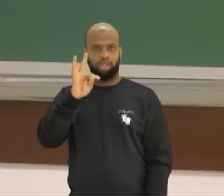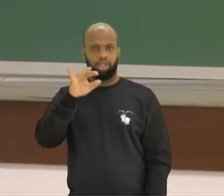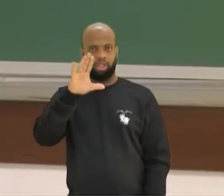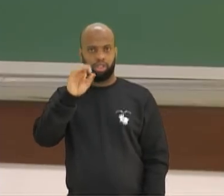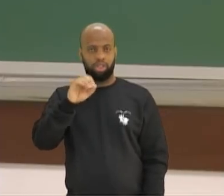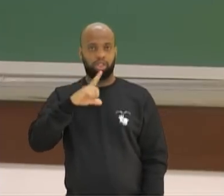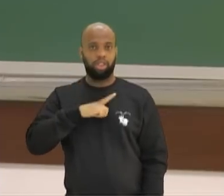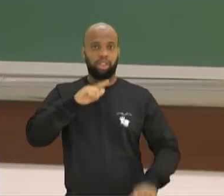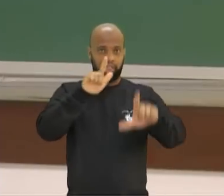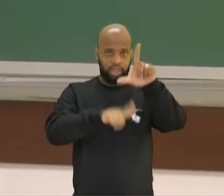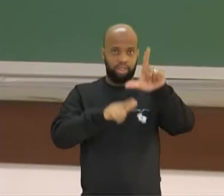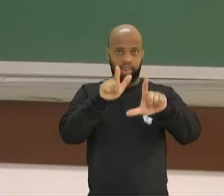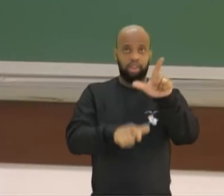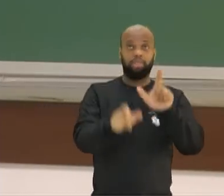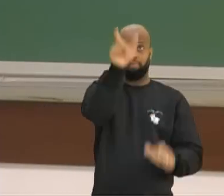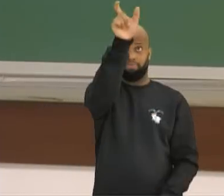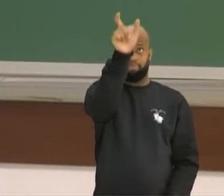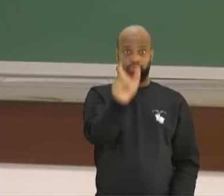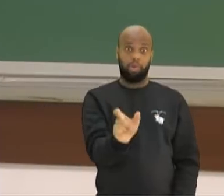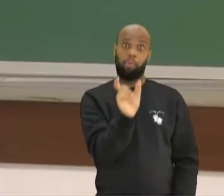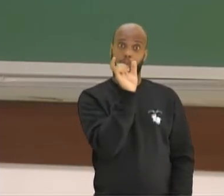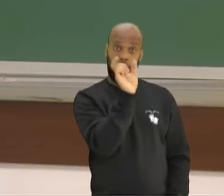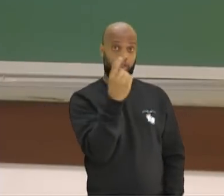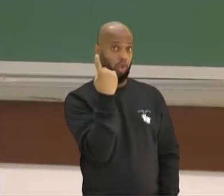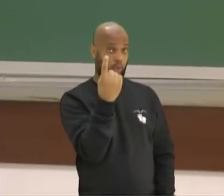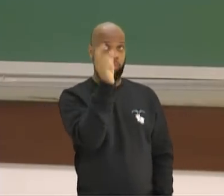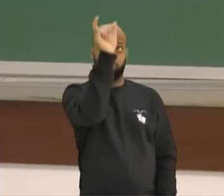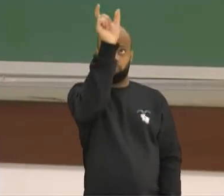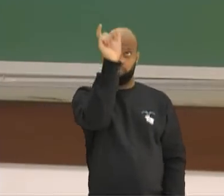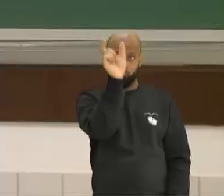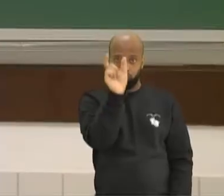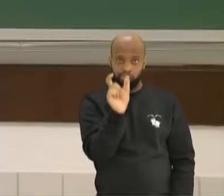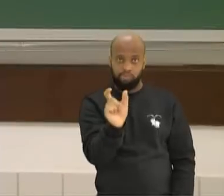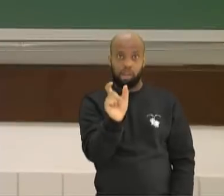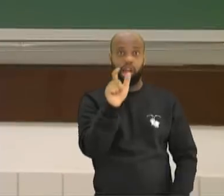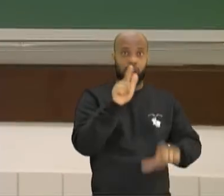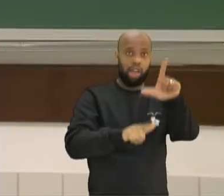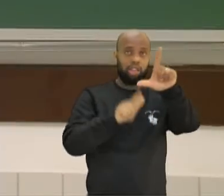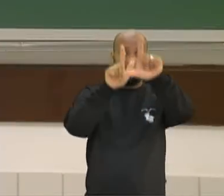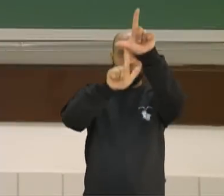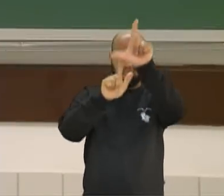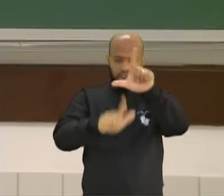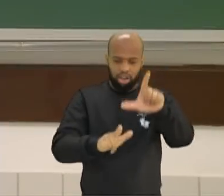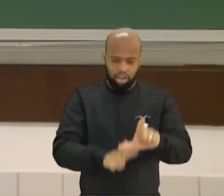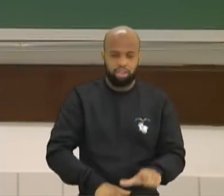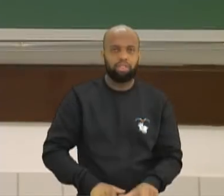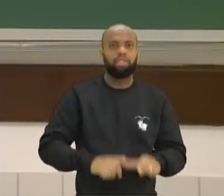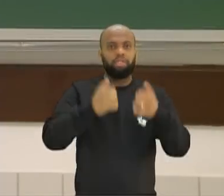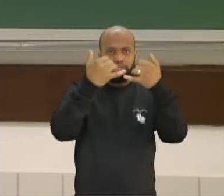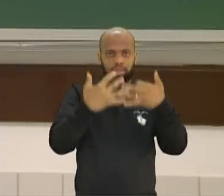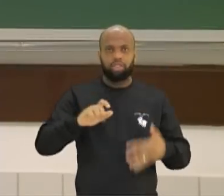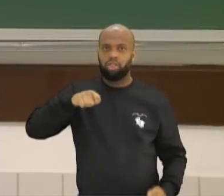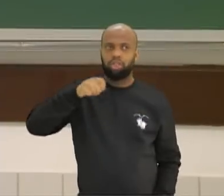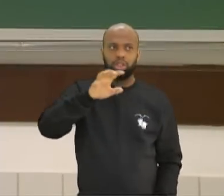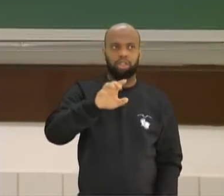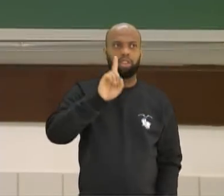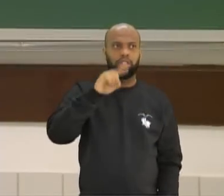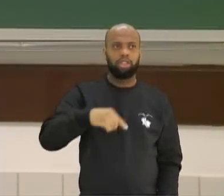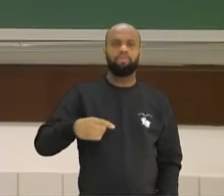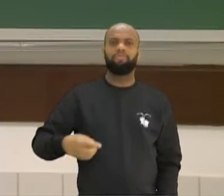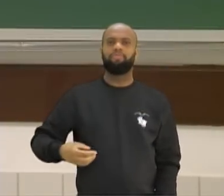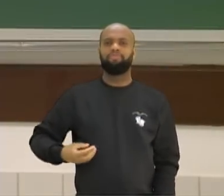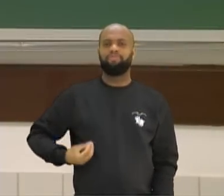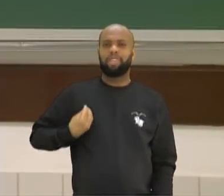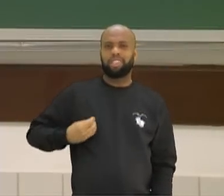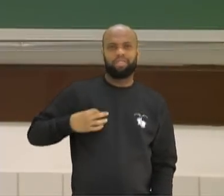as letras da palavra que você quer escrever e você vai falando sobre ele. Então, aqui está falando sobre os voluntários. Quem